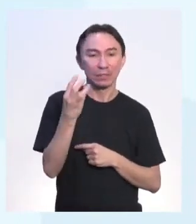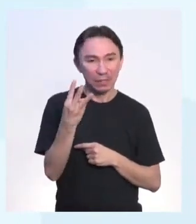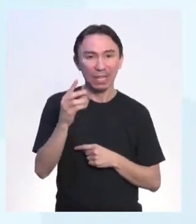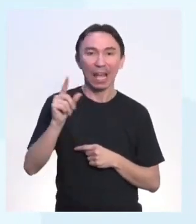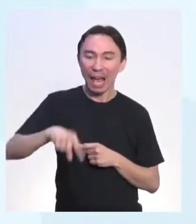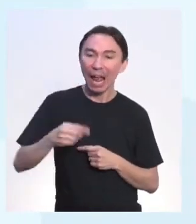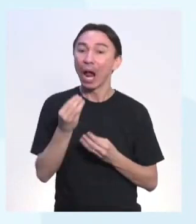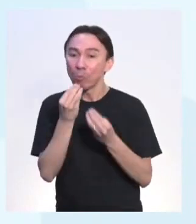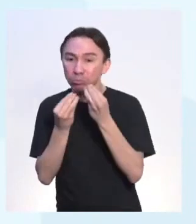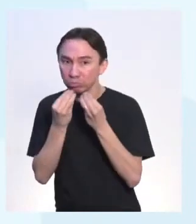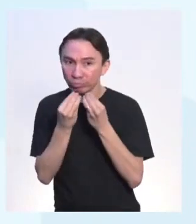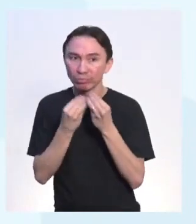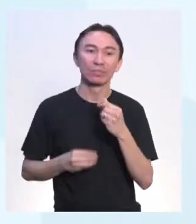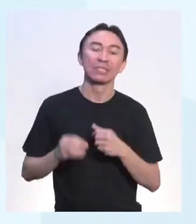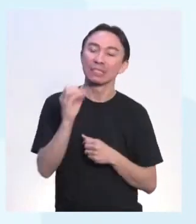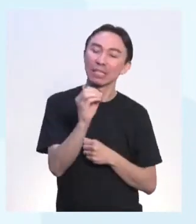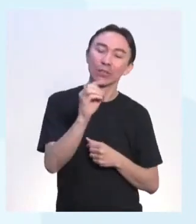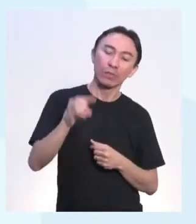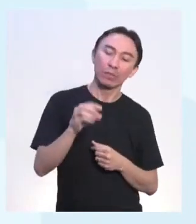0,63 com alimentação,